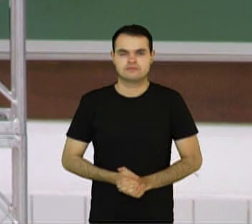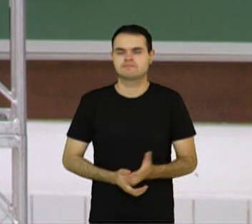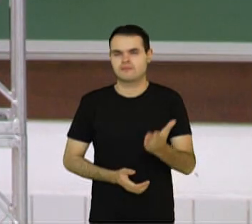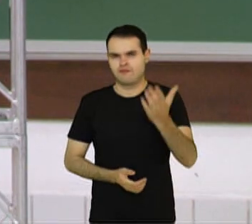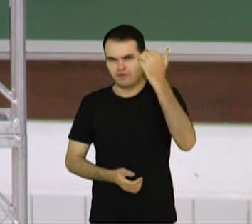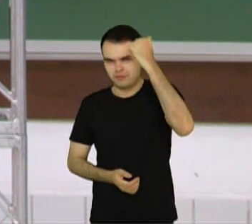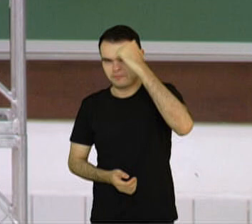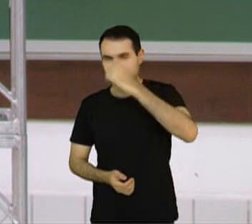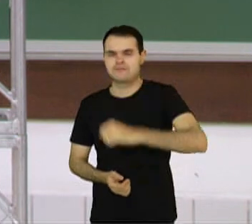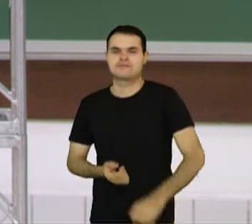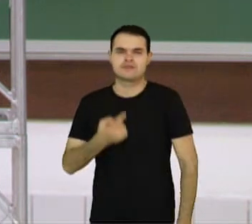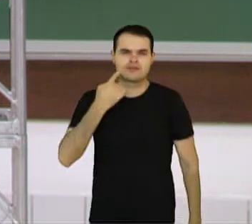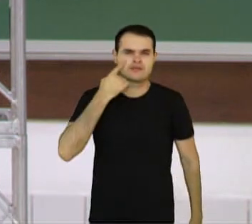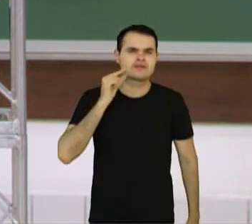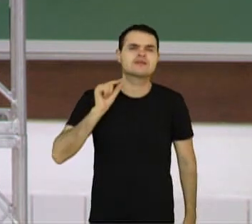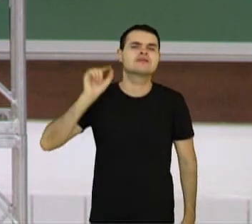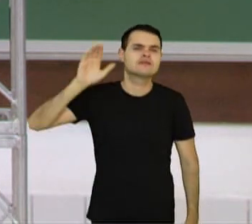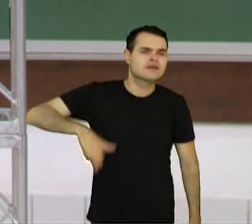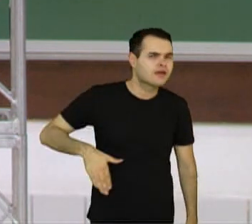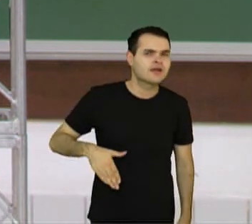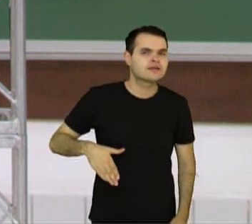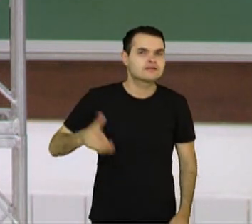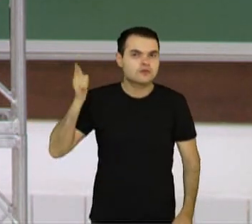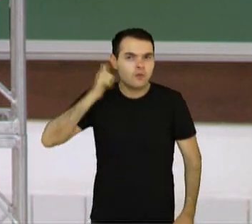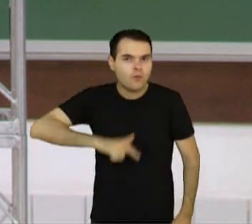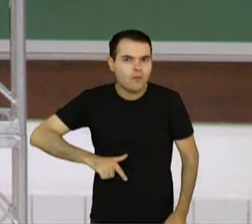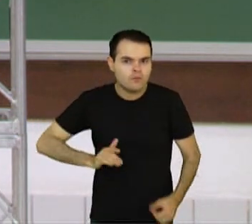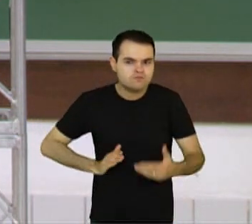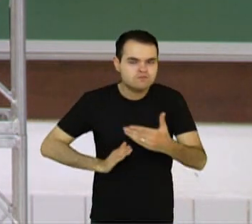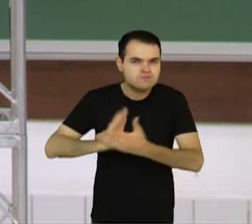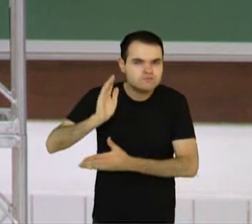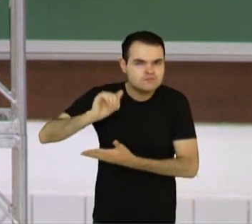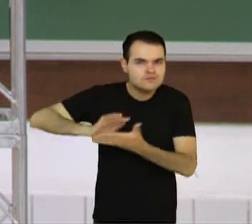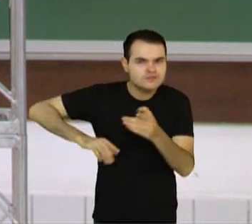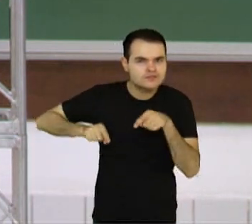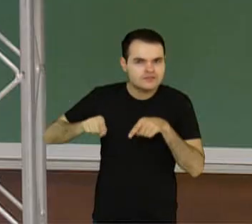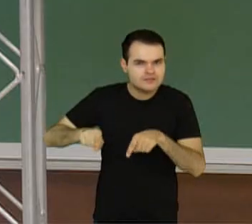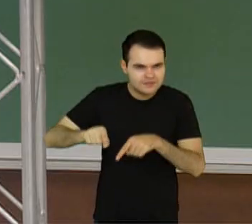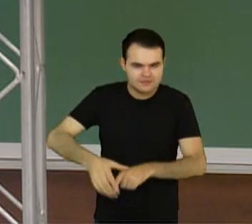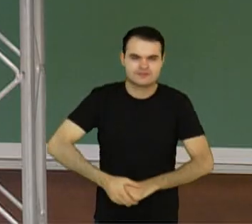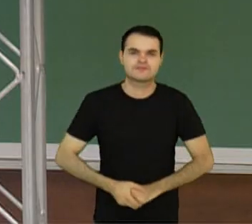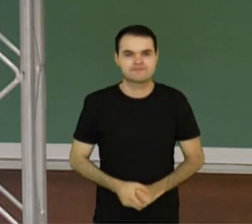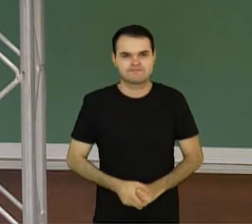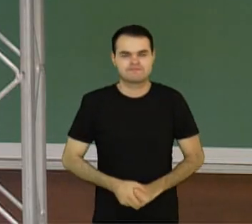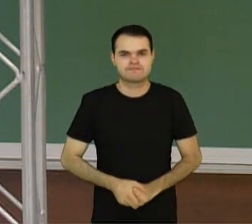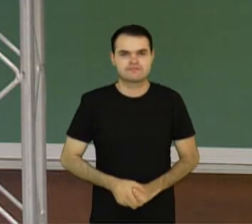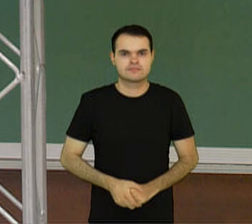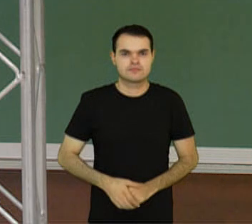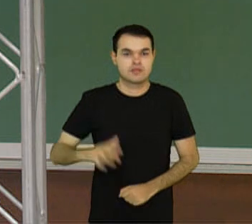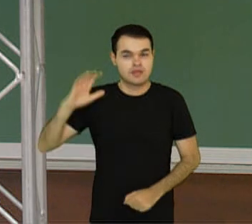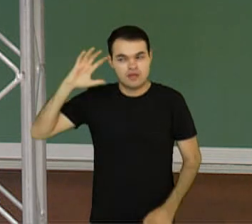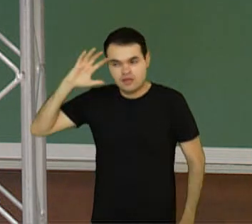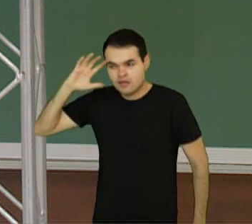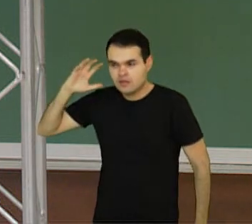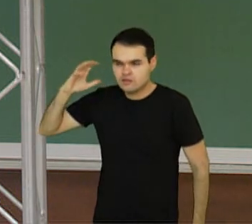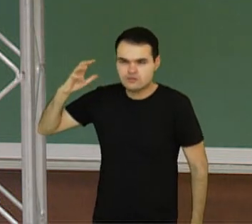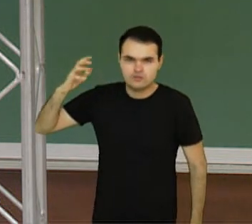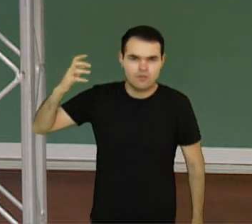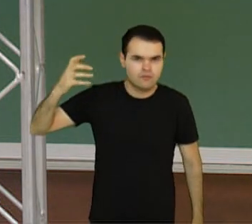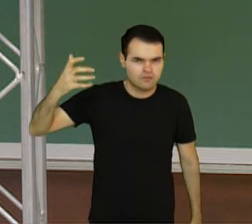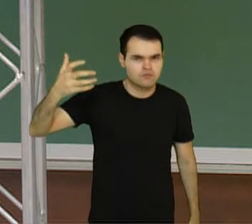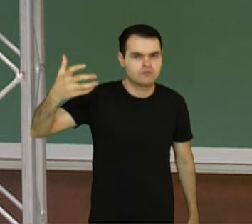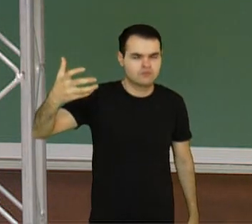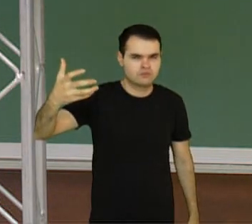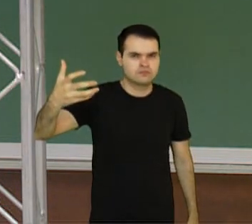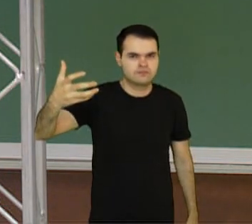Vamos lá então? Vamos ver quem acertou esse exercício? Vamos lá. Veja, resolvendo, ó. Quando você tem